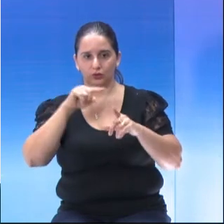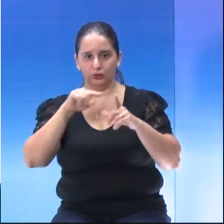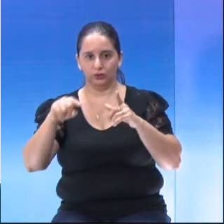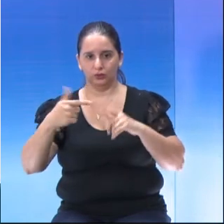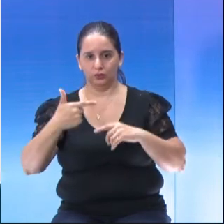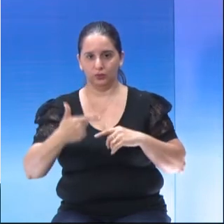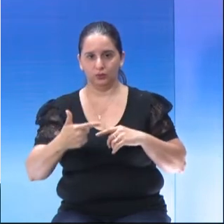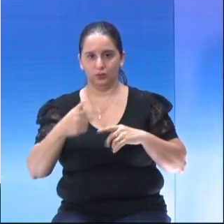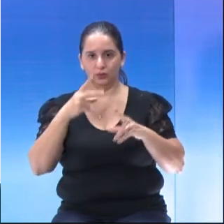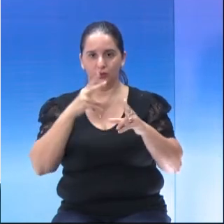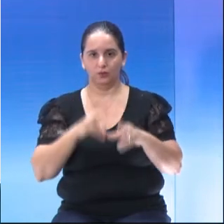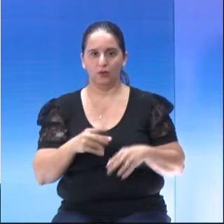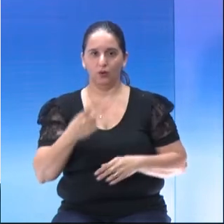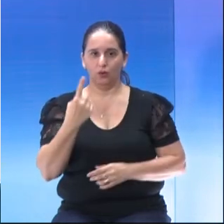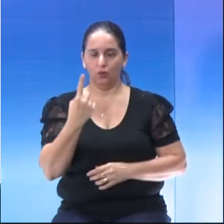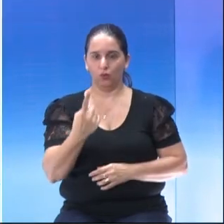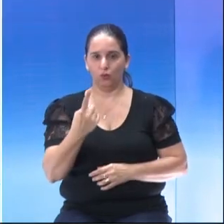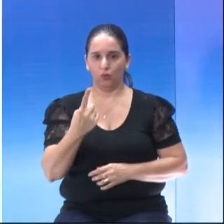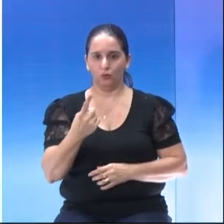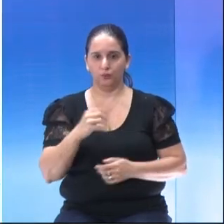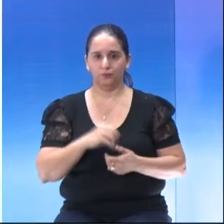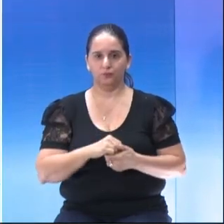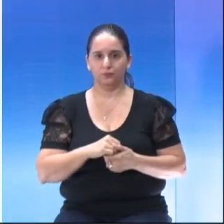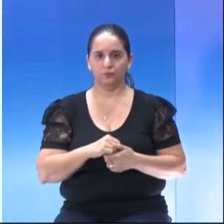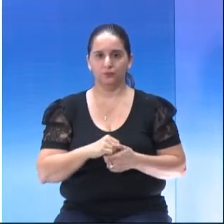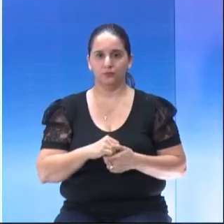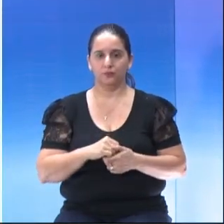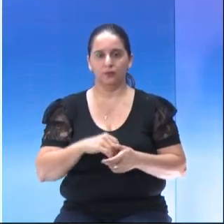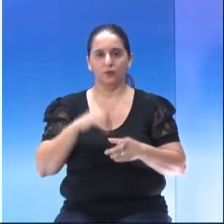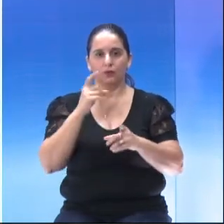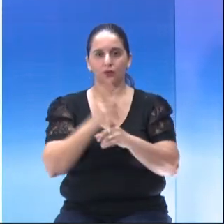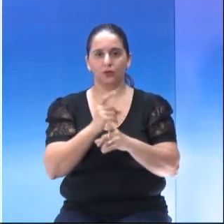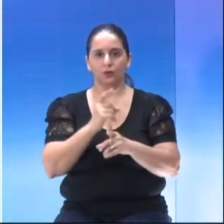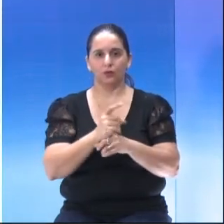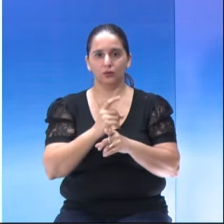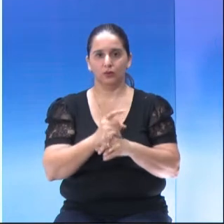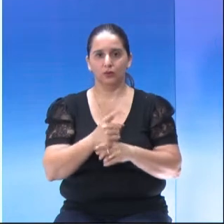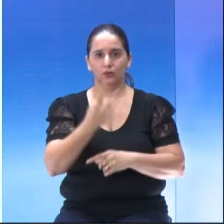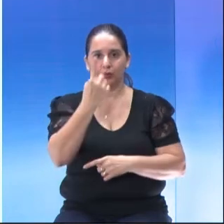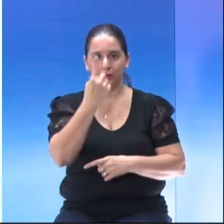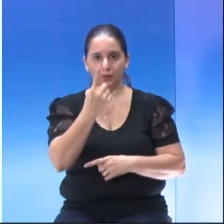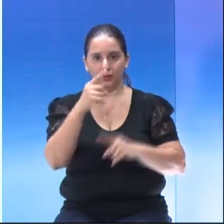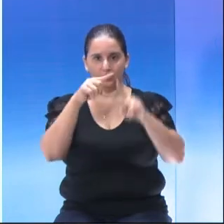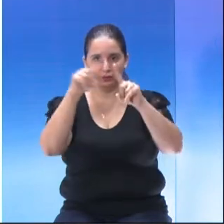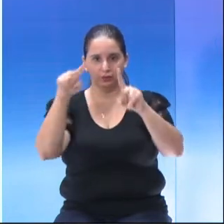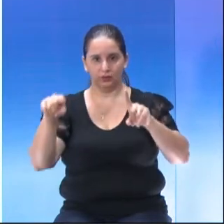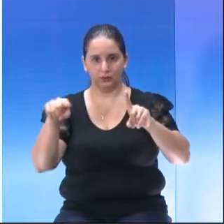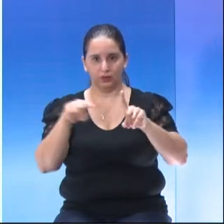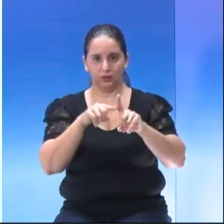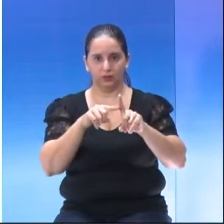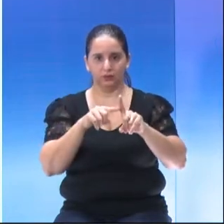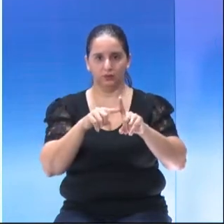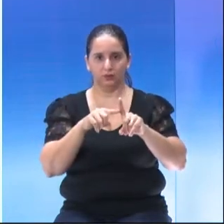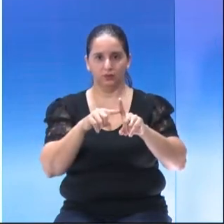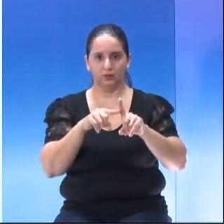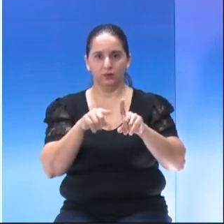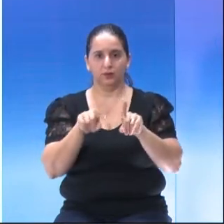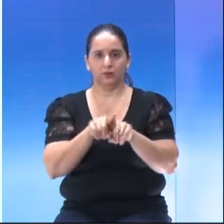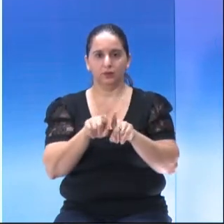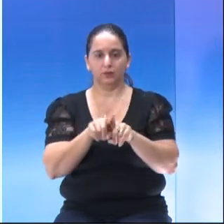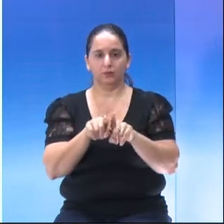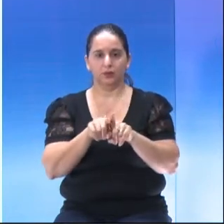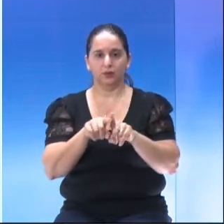1. Então, eu encontrei a área do primeiro triângulo, que está no eixo y positivo,